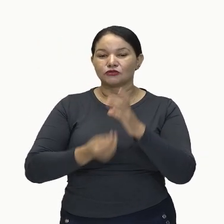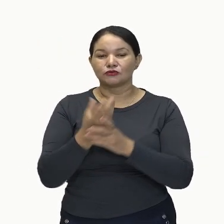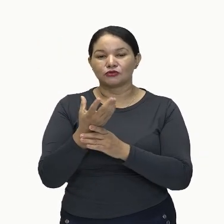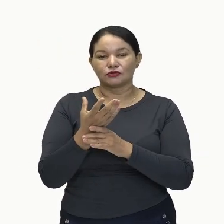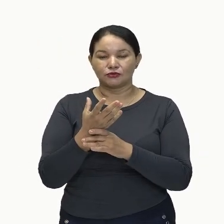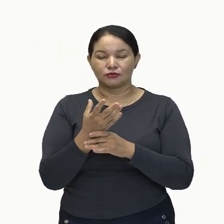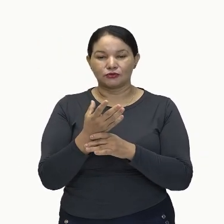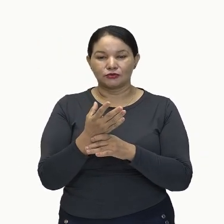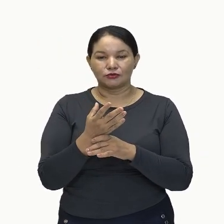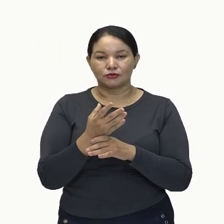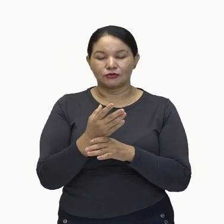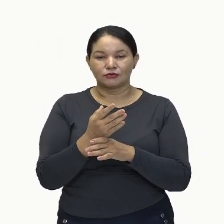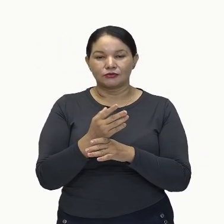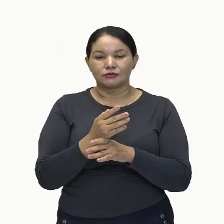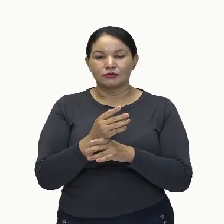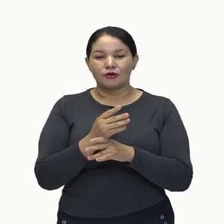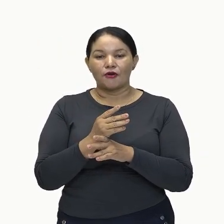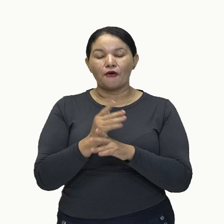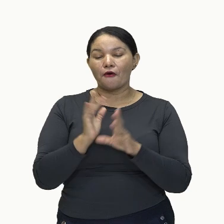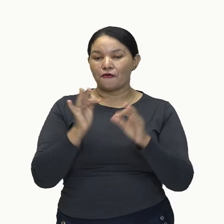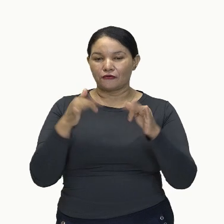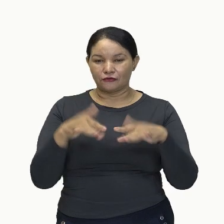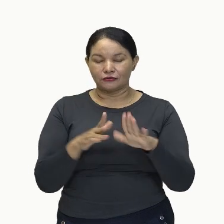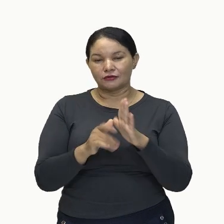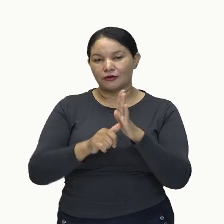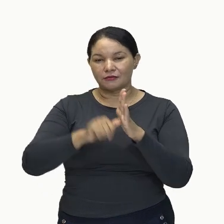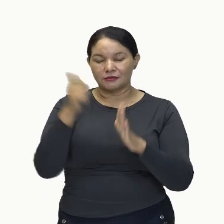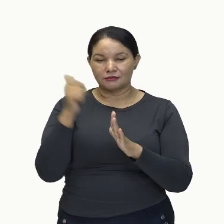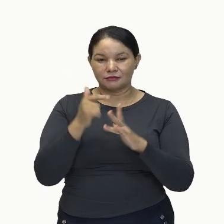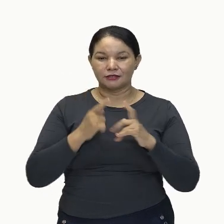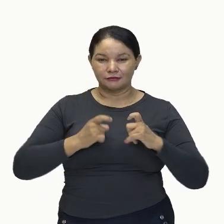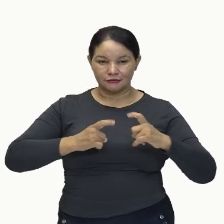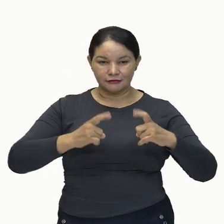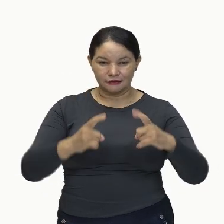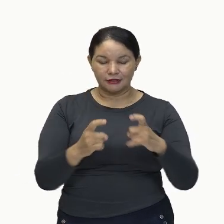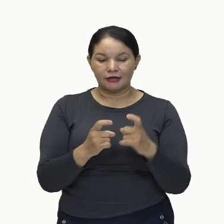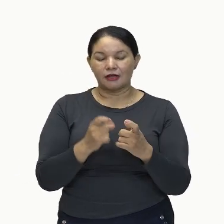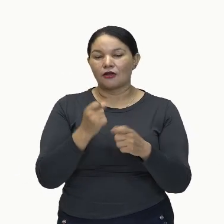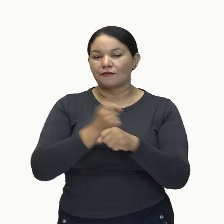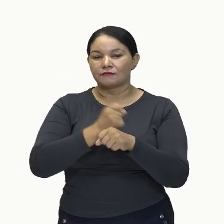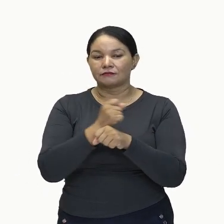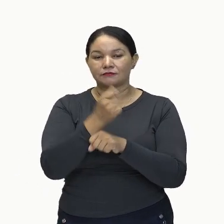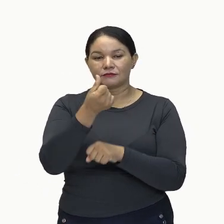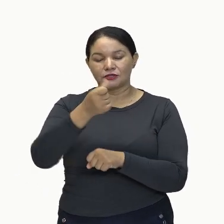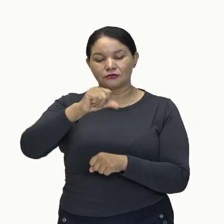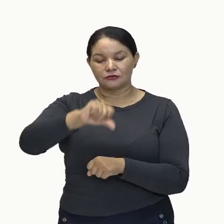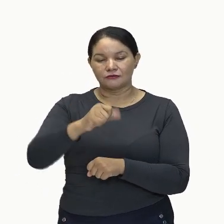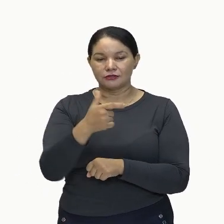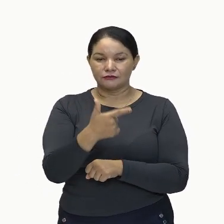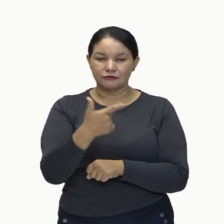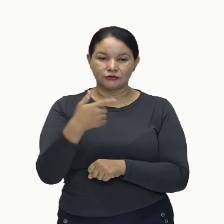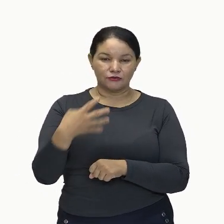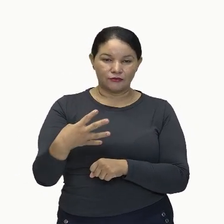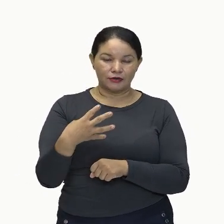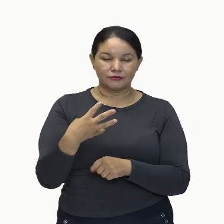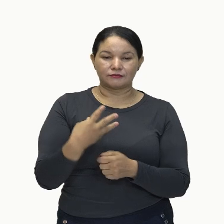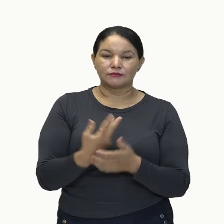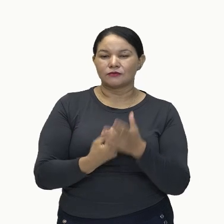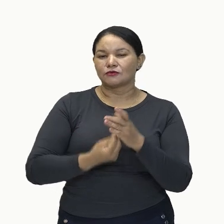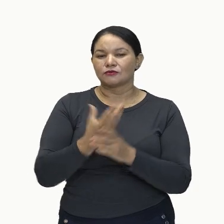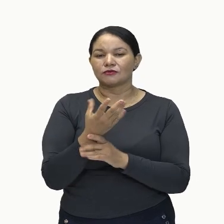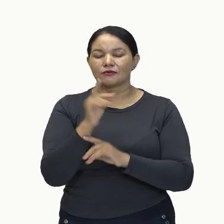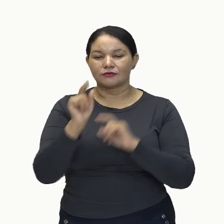após o final da Primeira Guerra Mundial, em 1924. Originado